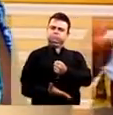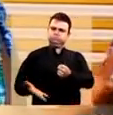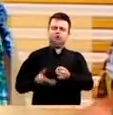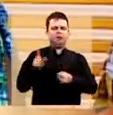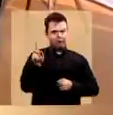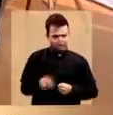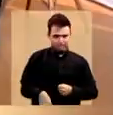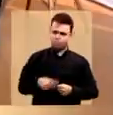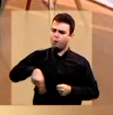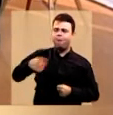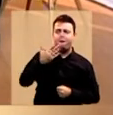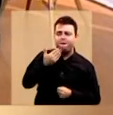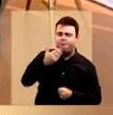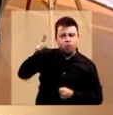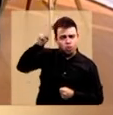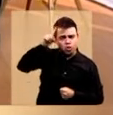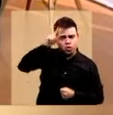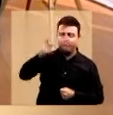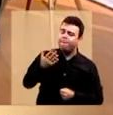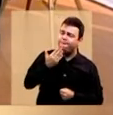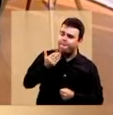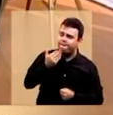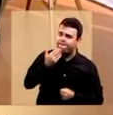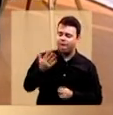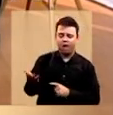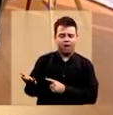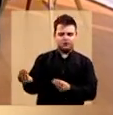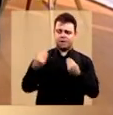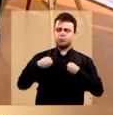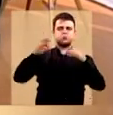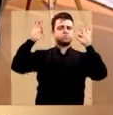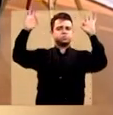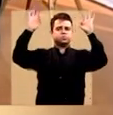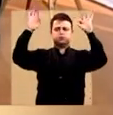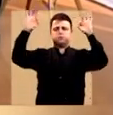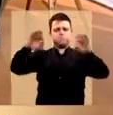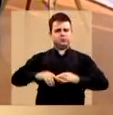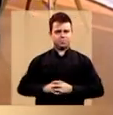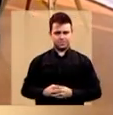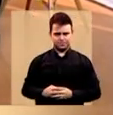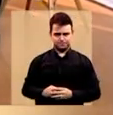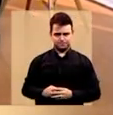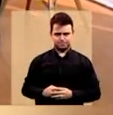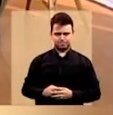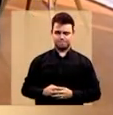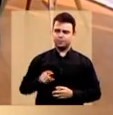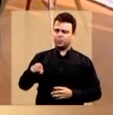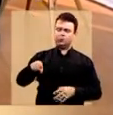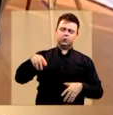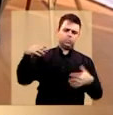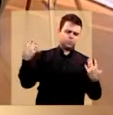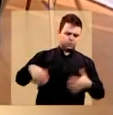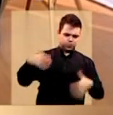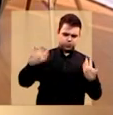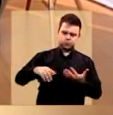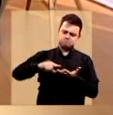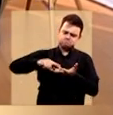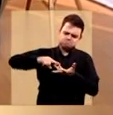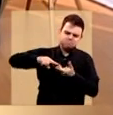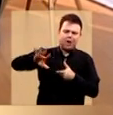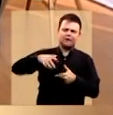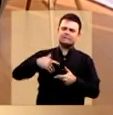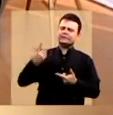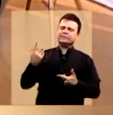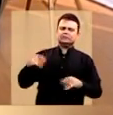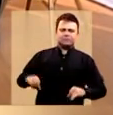todos nós nos alimentamos cotidianamente, brilhante, que passou por um processo imenso de